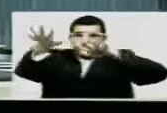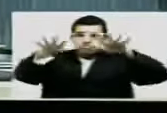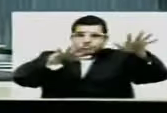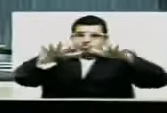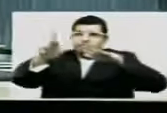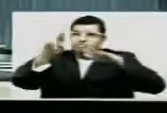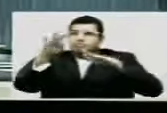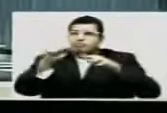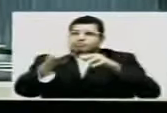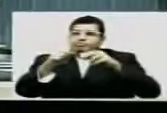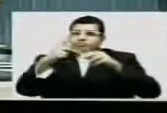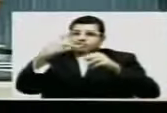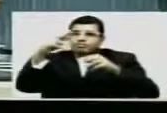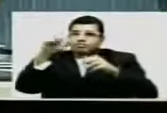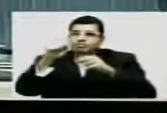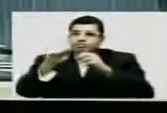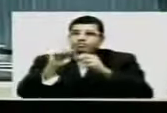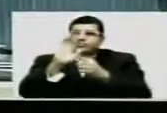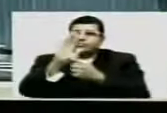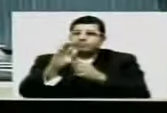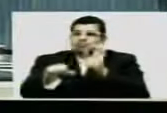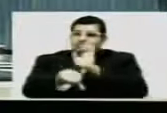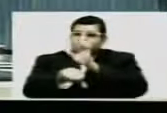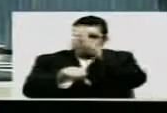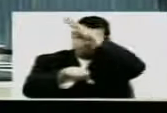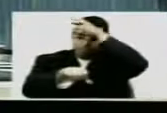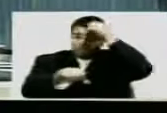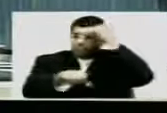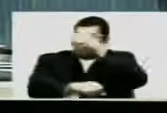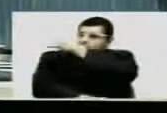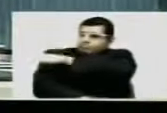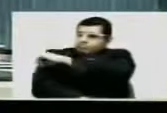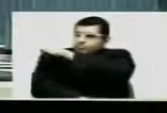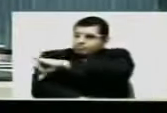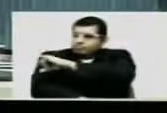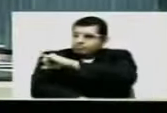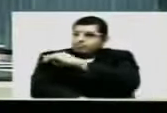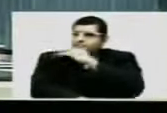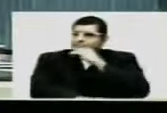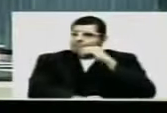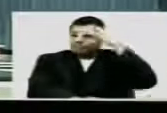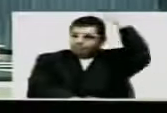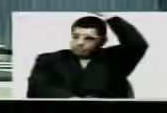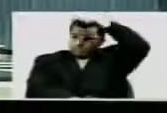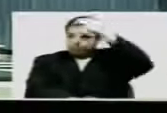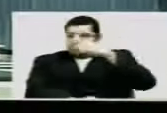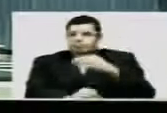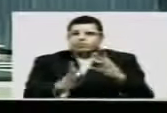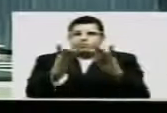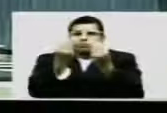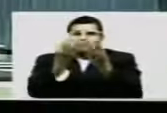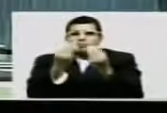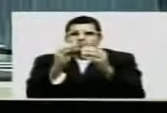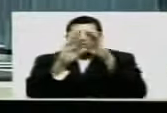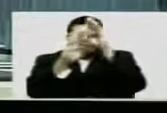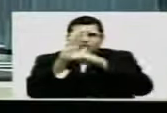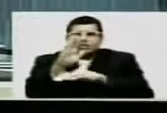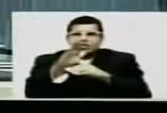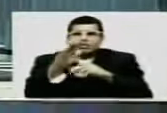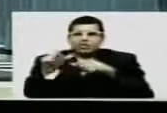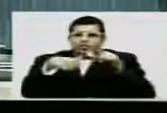dos royalties do petróleo para os estados do Rio de Janeiro e Espírito Santo são muito